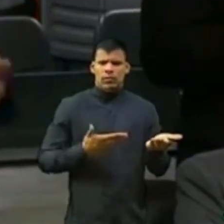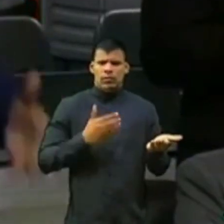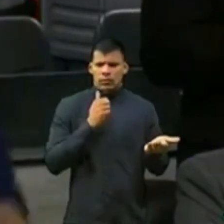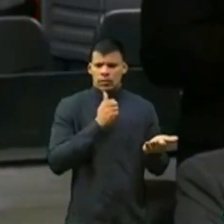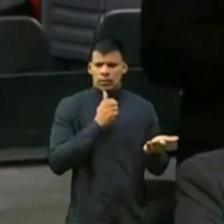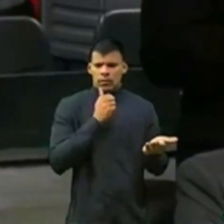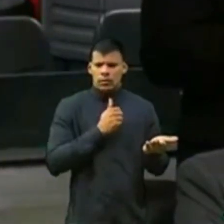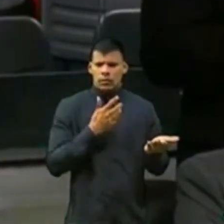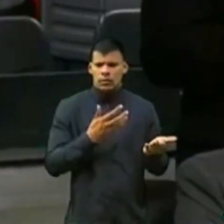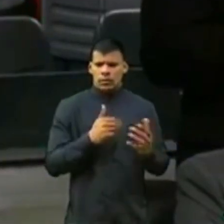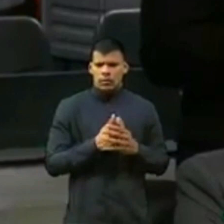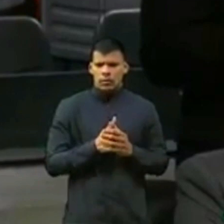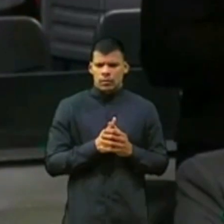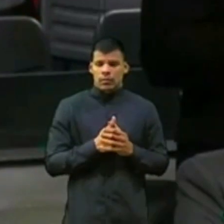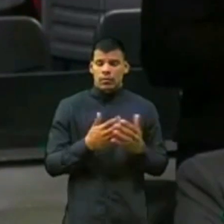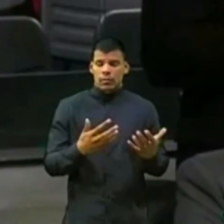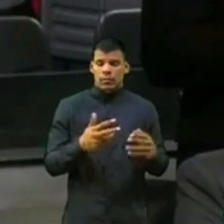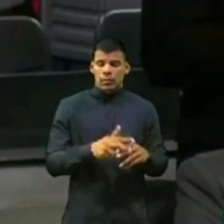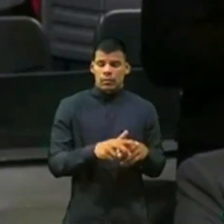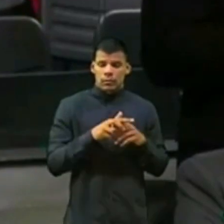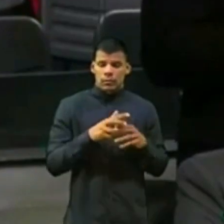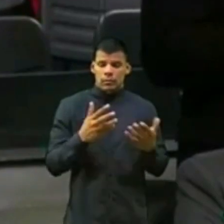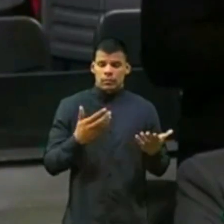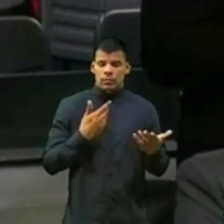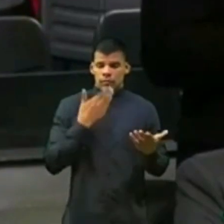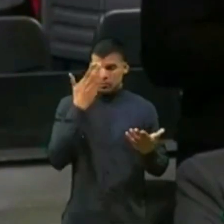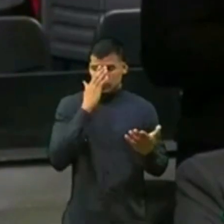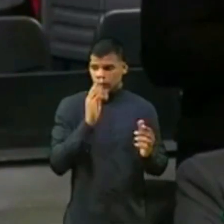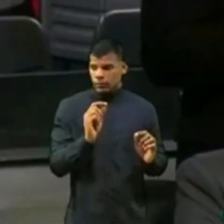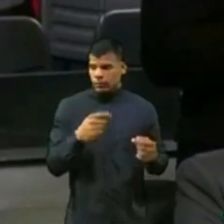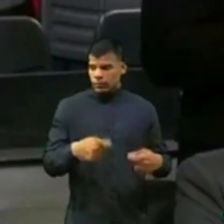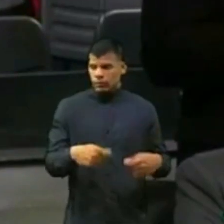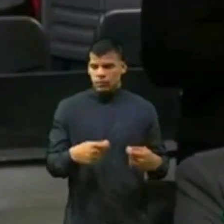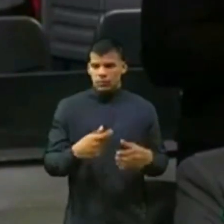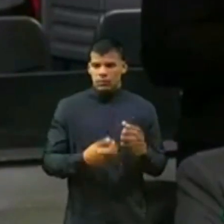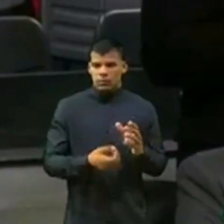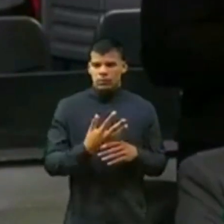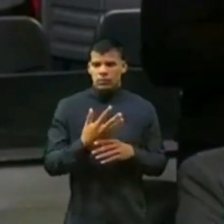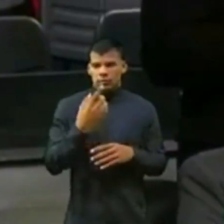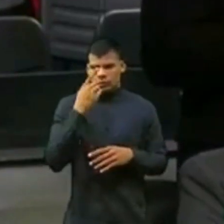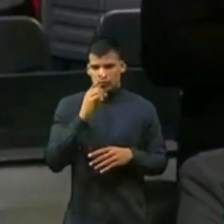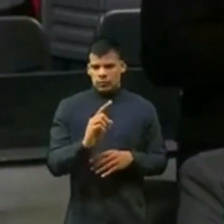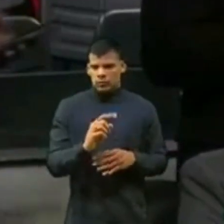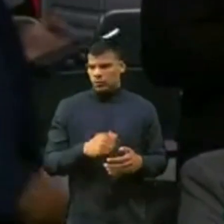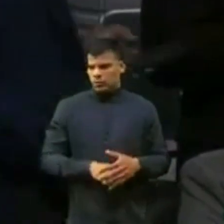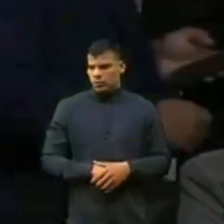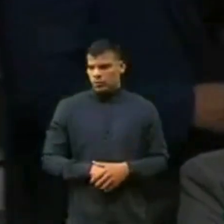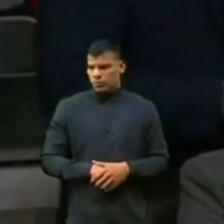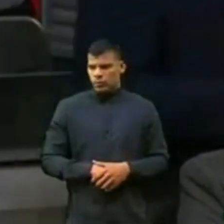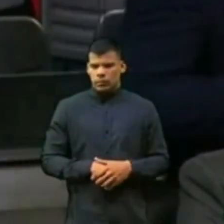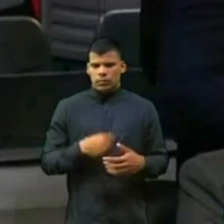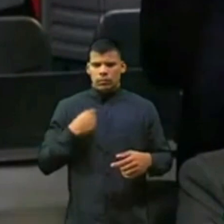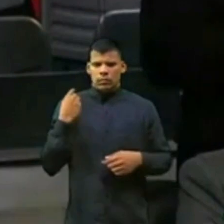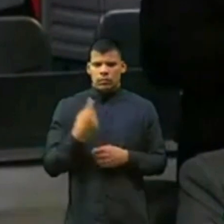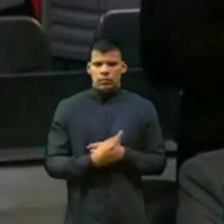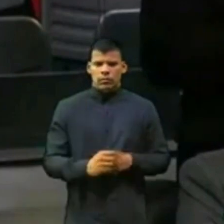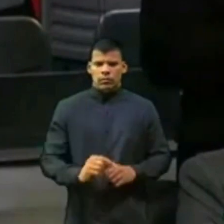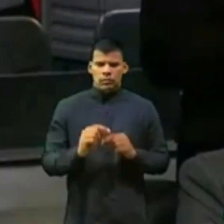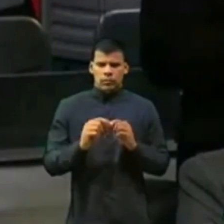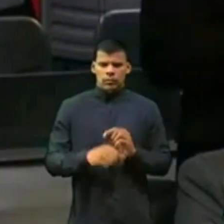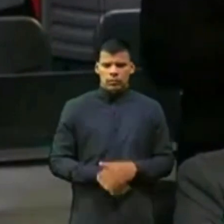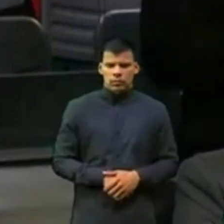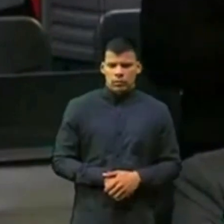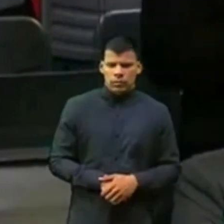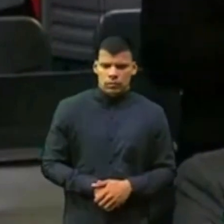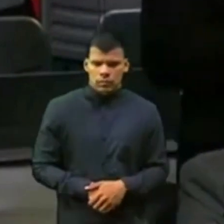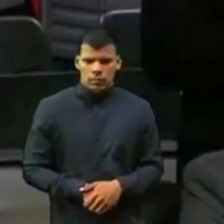de saúde da mulher. Então, por isso, por não entender a necessidade de ter que criar uma data para isso, a gente vai, aliás,